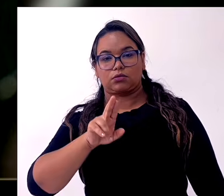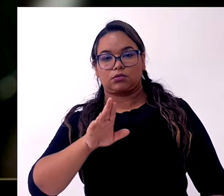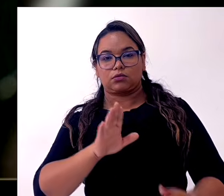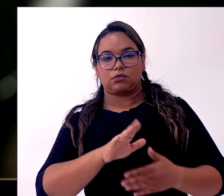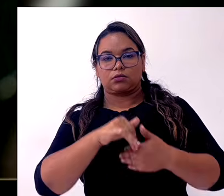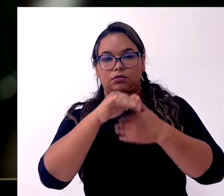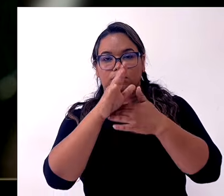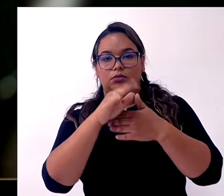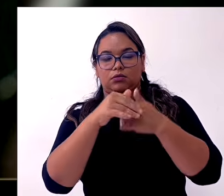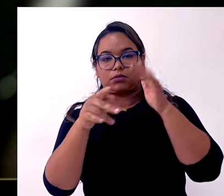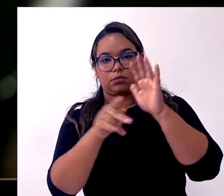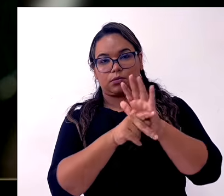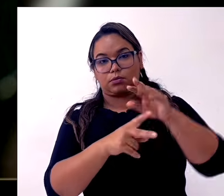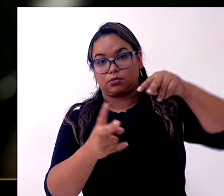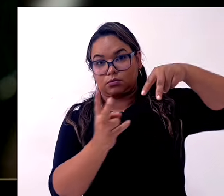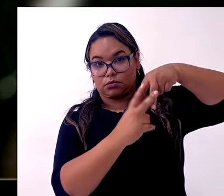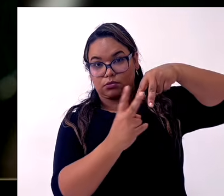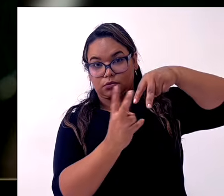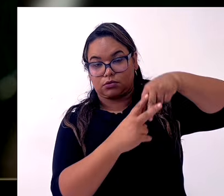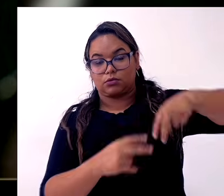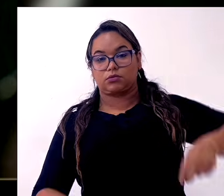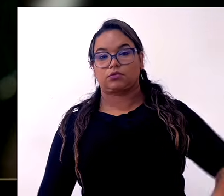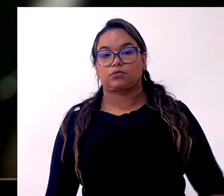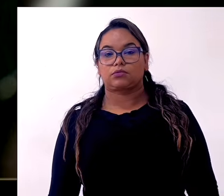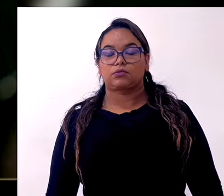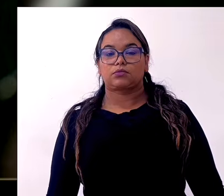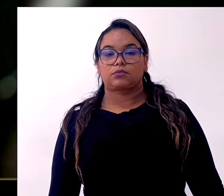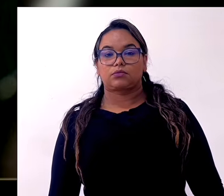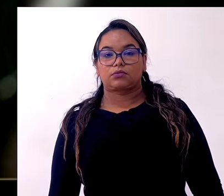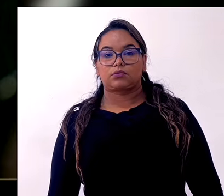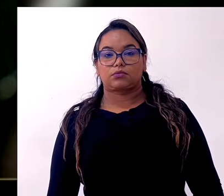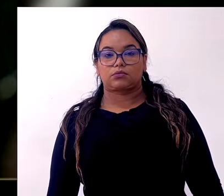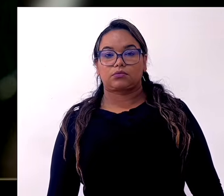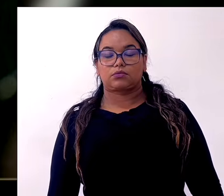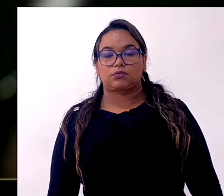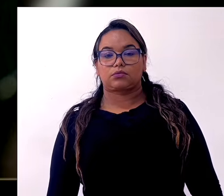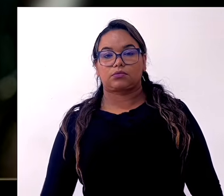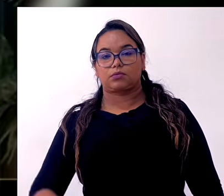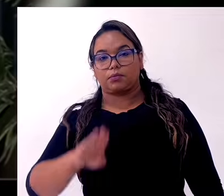publicamente. E ele diz que não é católico romano?